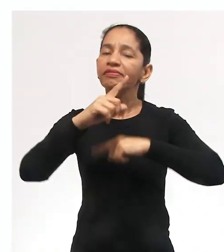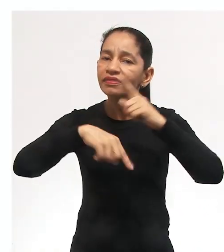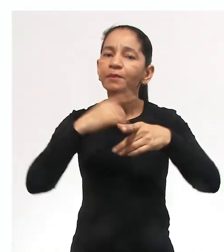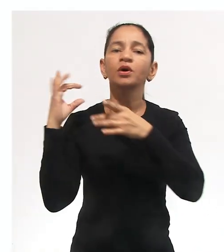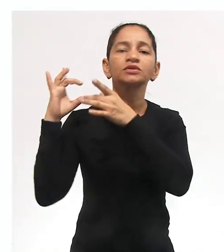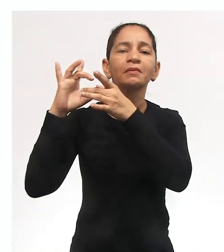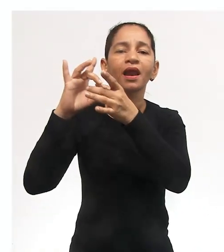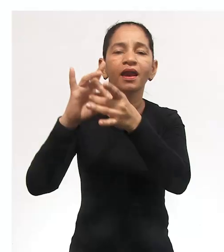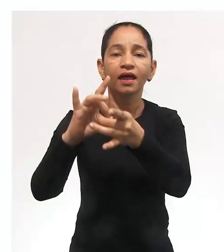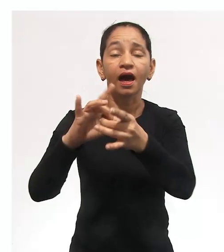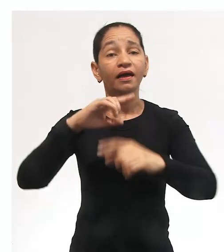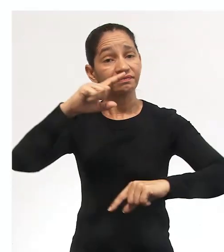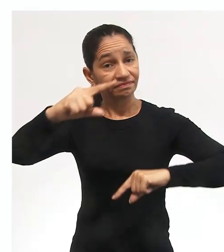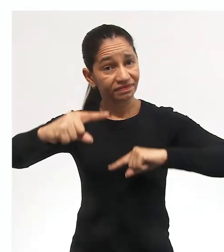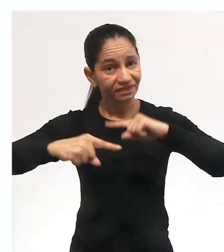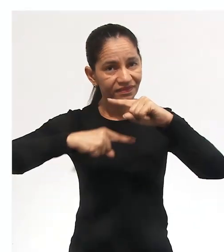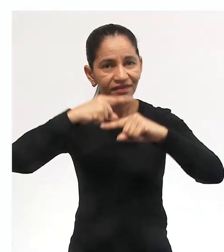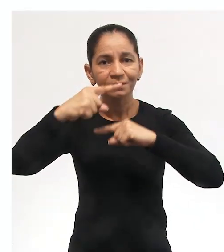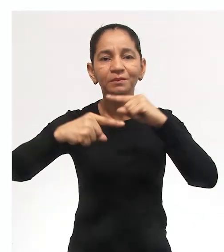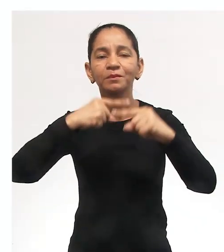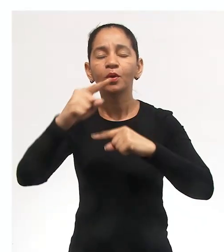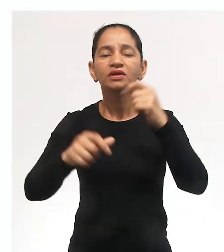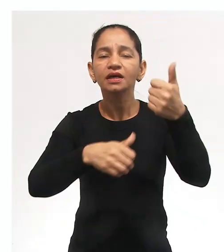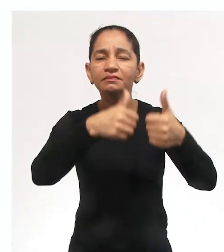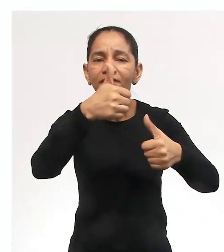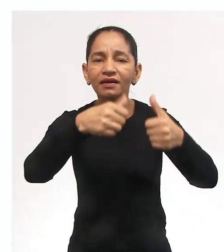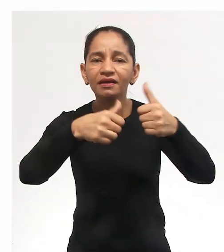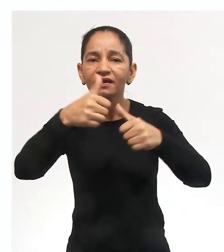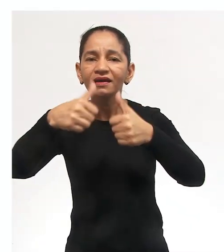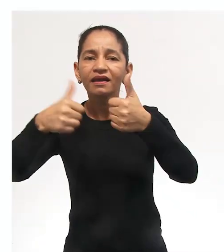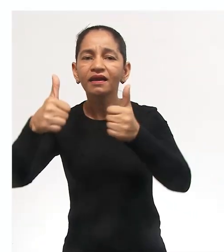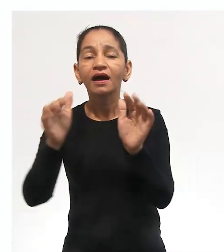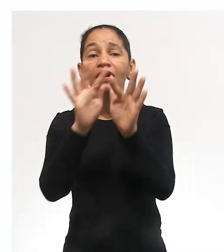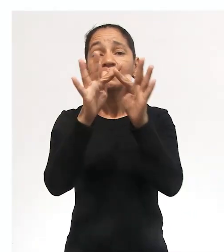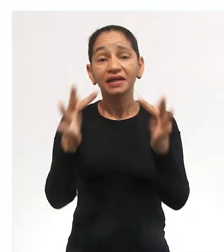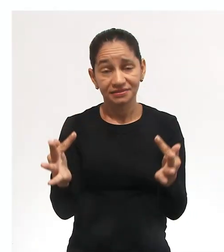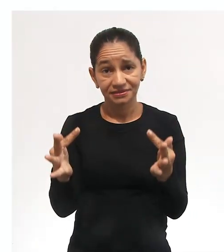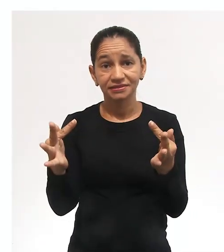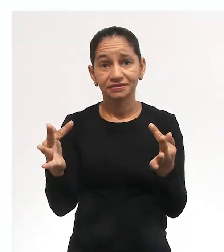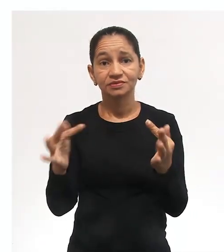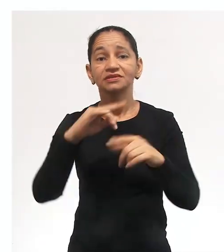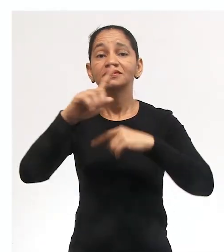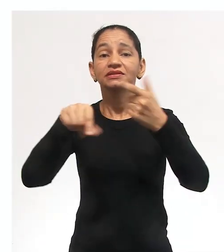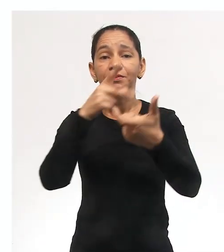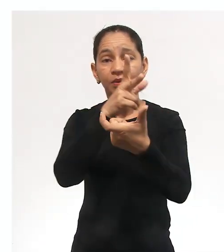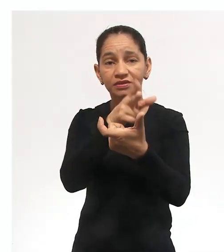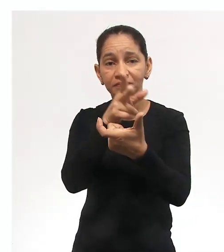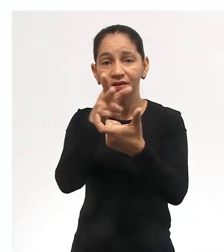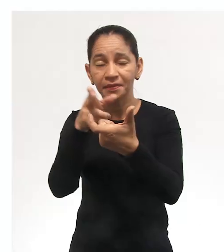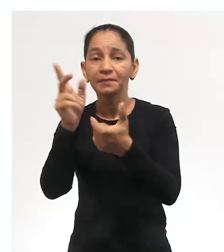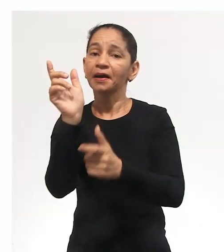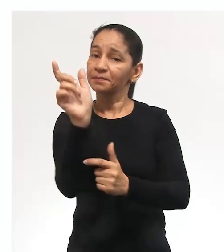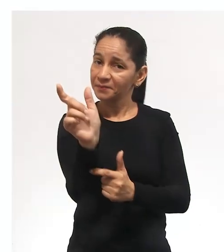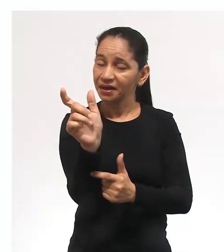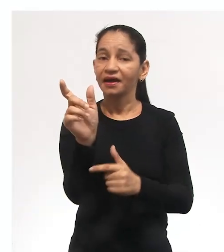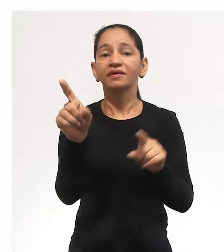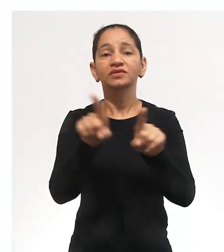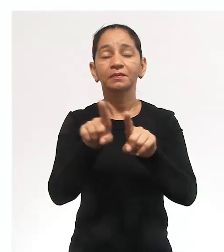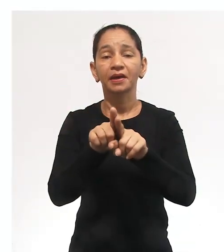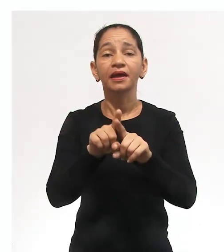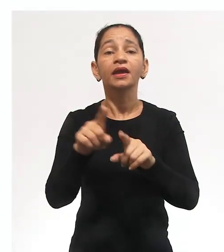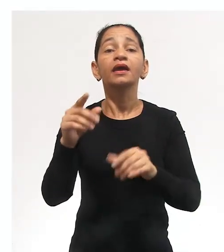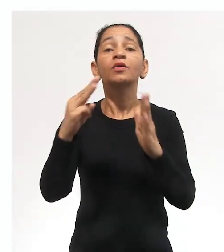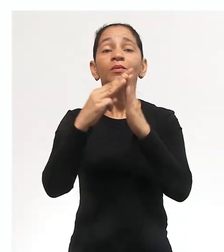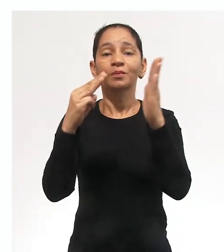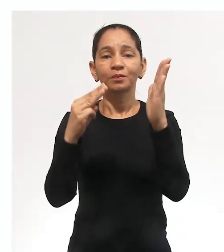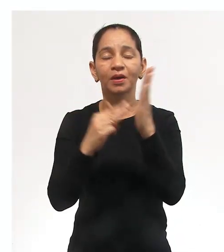uma compreensão do sentido textual e depois uma análise das composições das sílabas e palavras. O